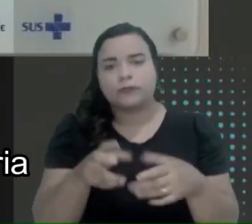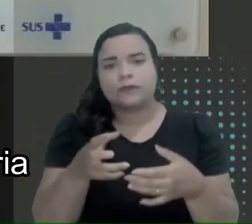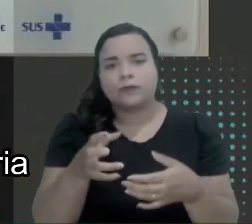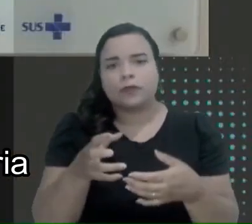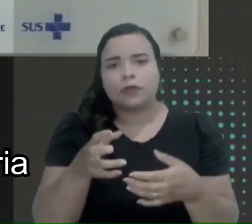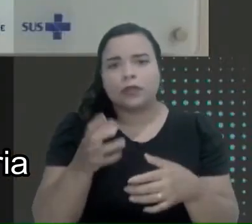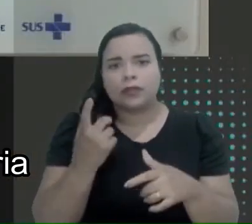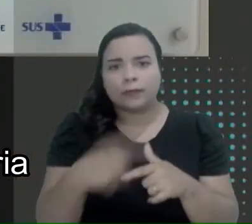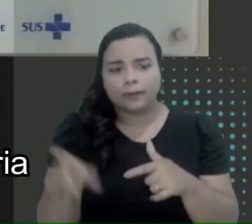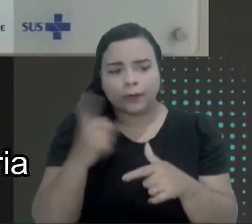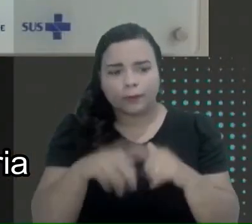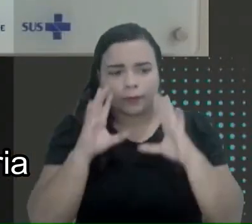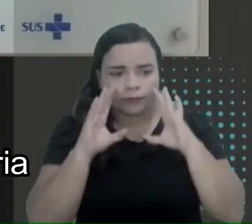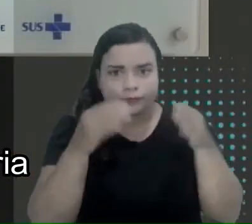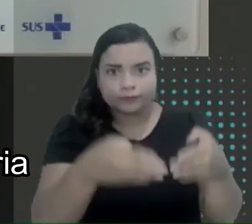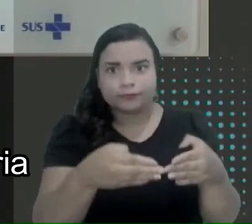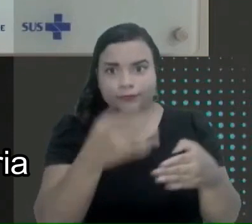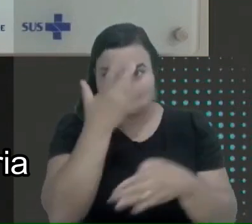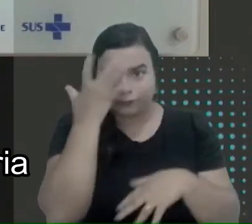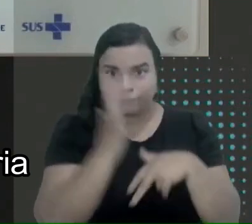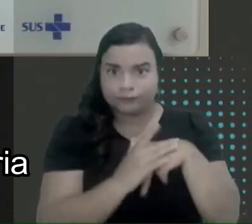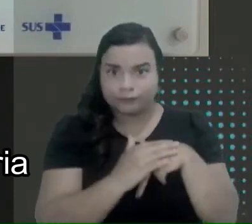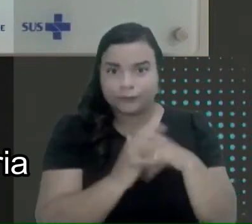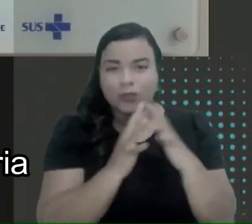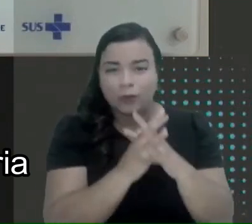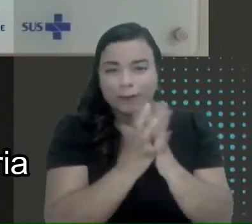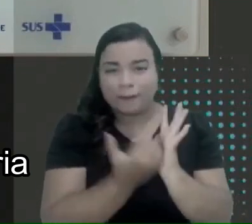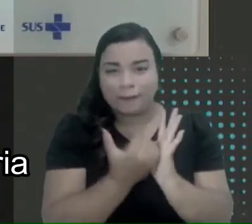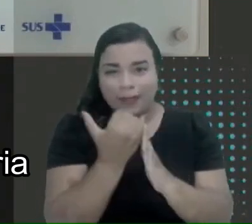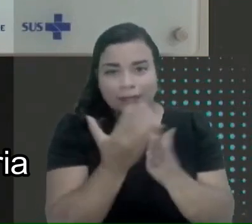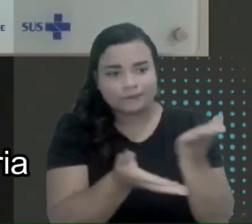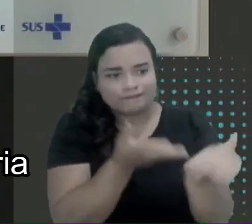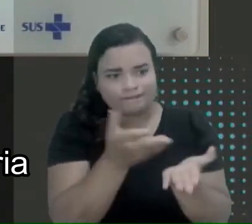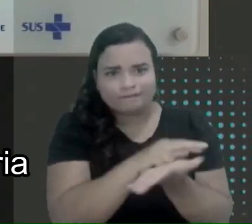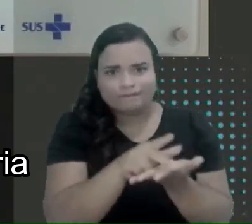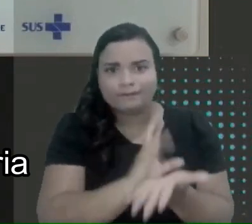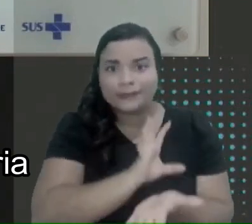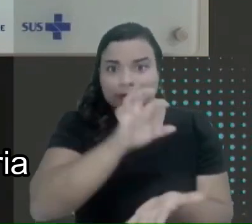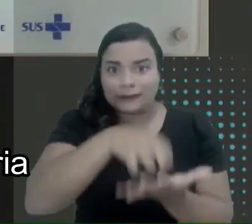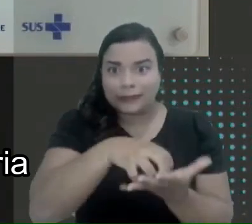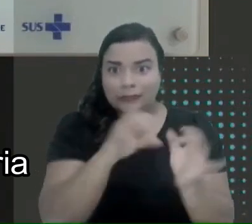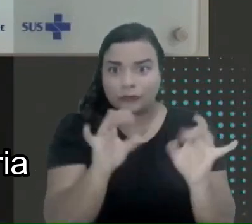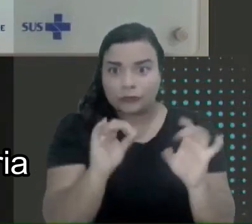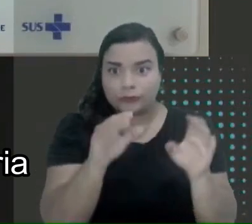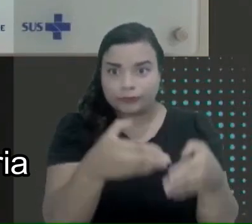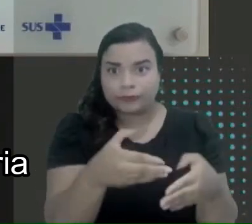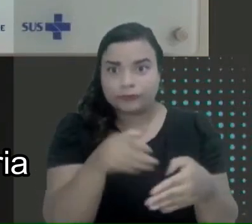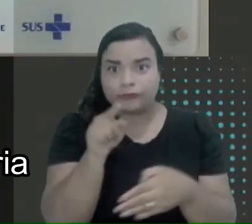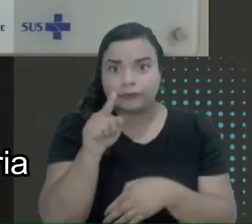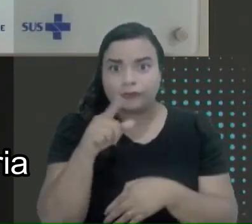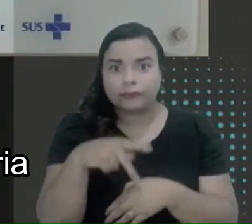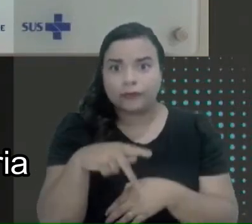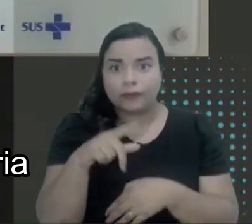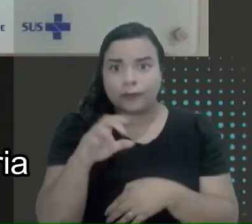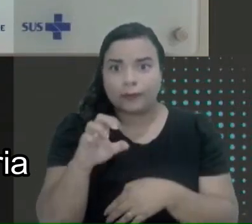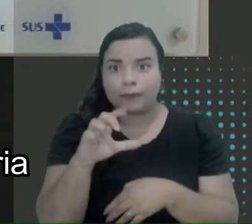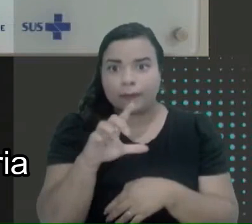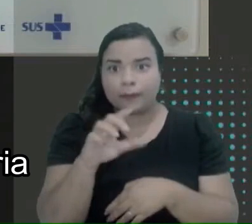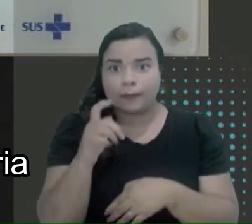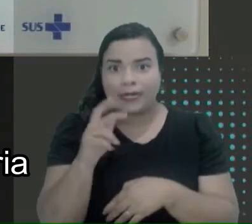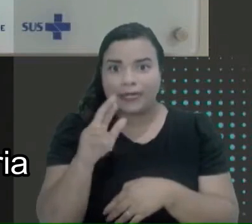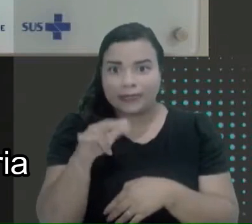primária não consegue prover os cuidados adequados. Então, o Centro Especializado está lá na Policlínica Hélio Pellegrino, atende a partir